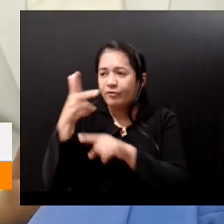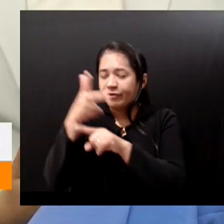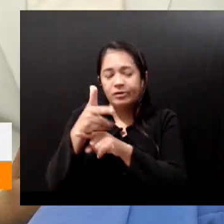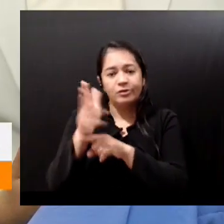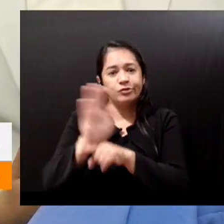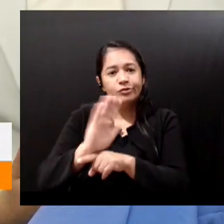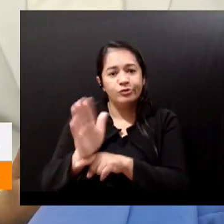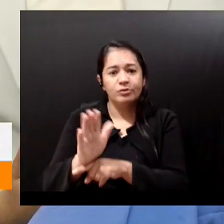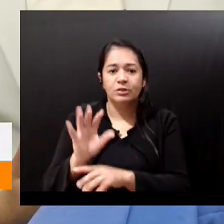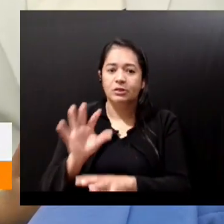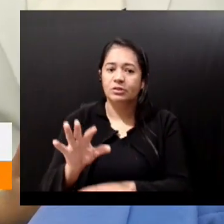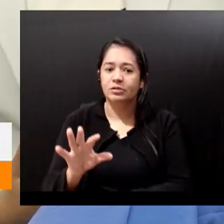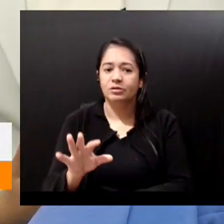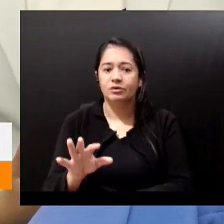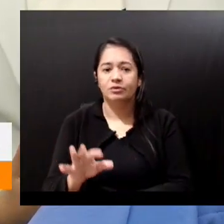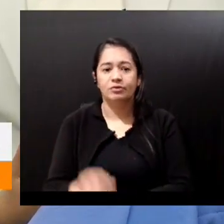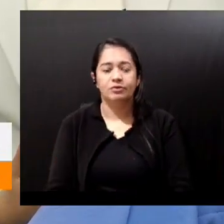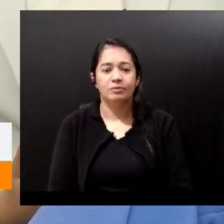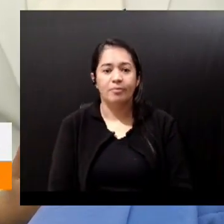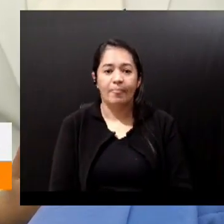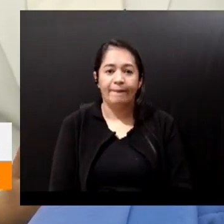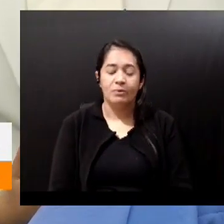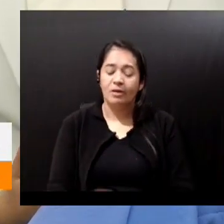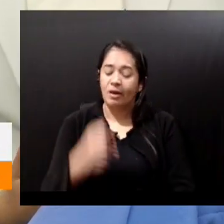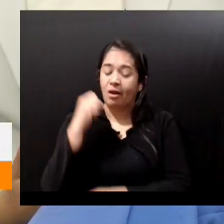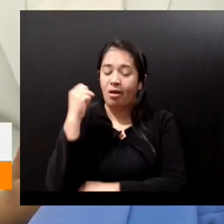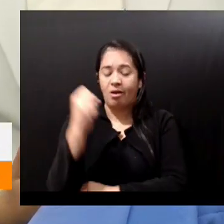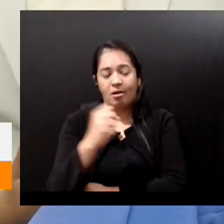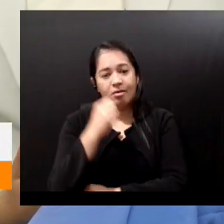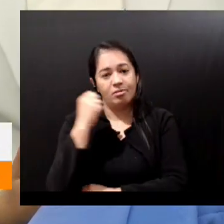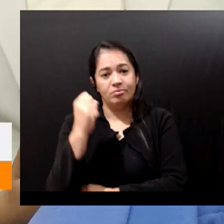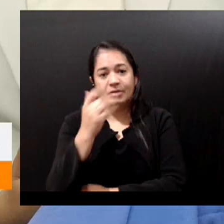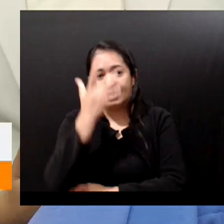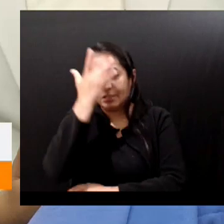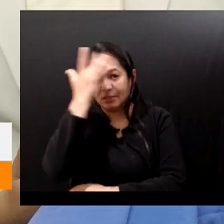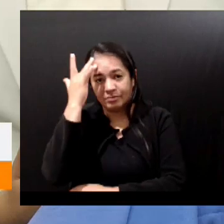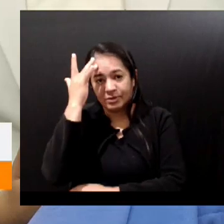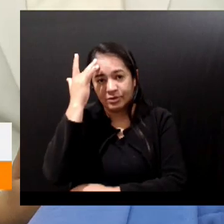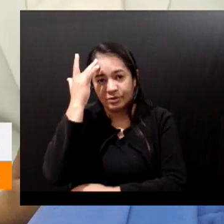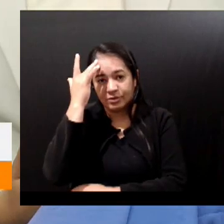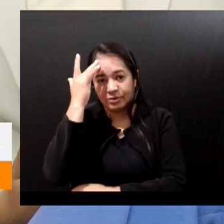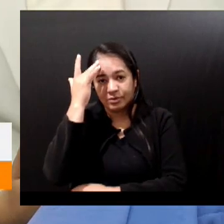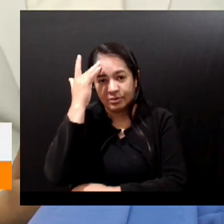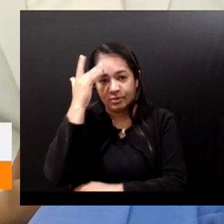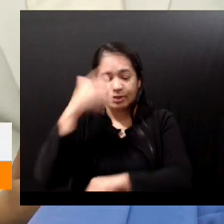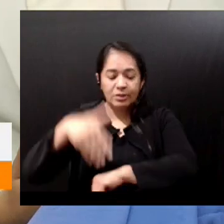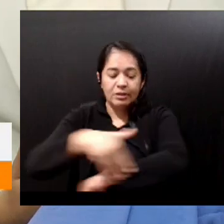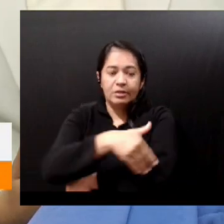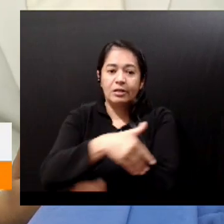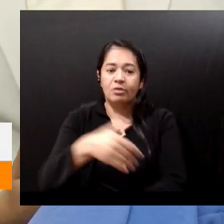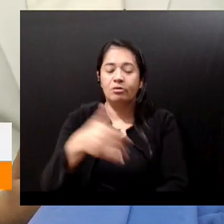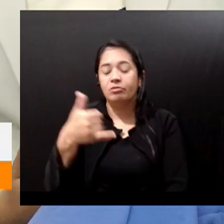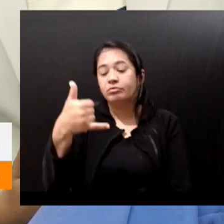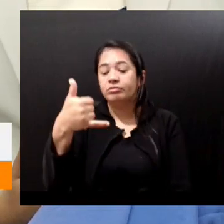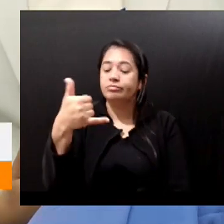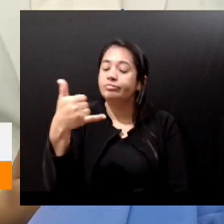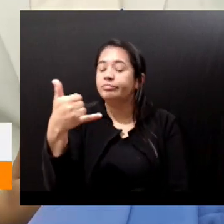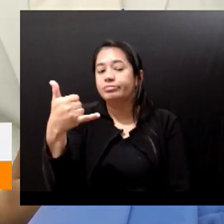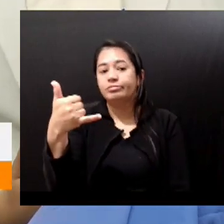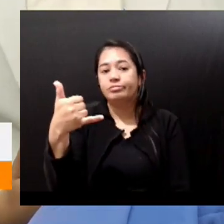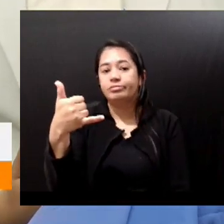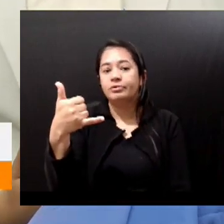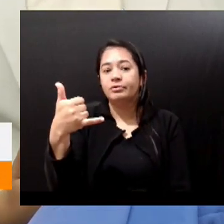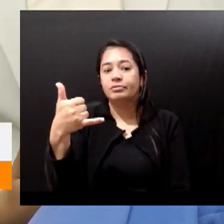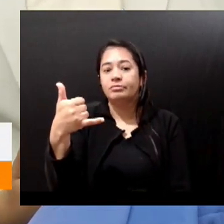muito grave. As pessoas estão andando na rua com o celular na mão e filmando o outro,